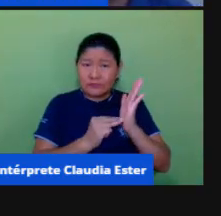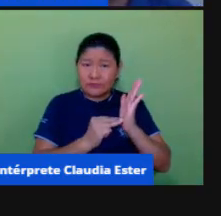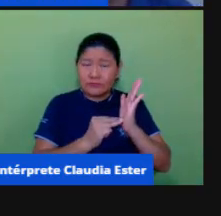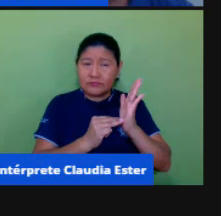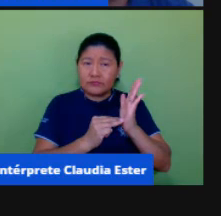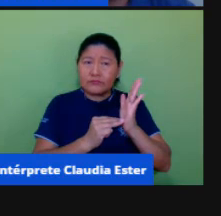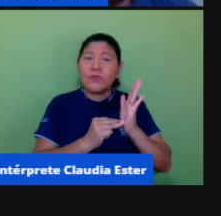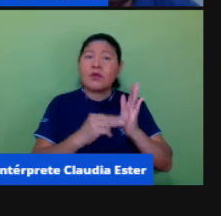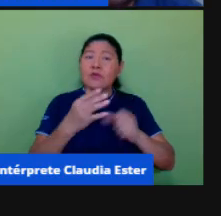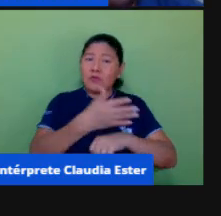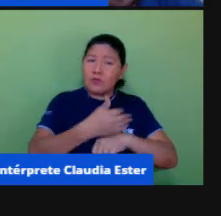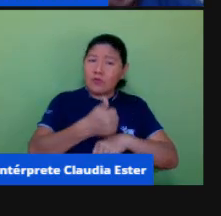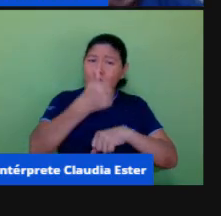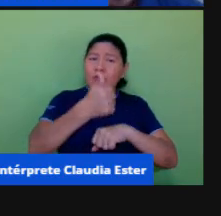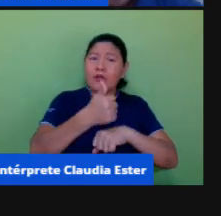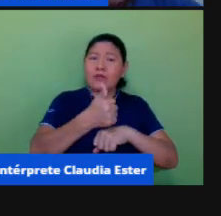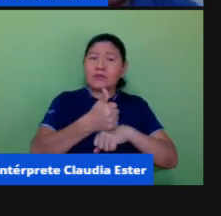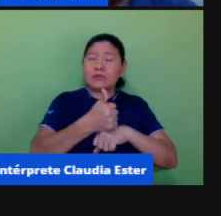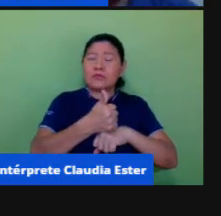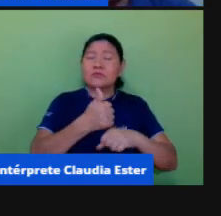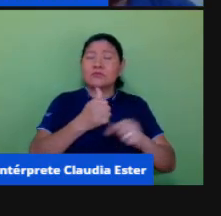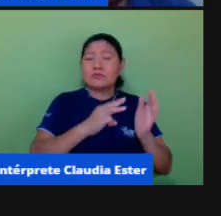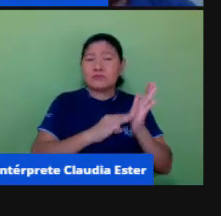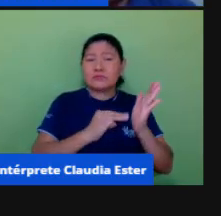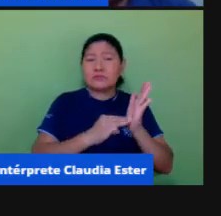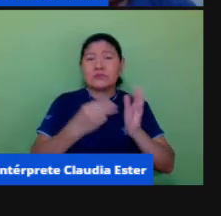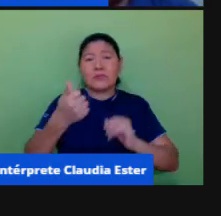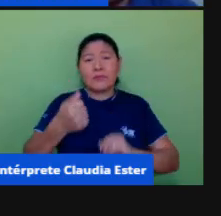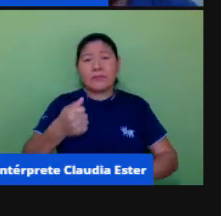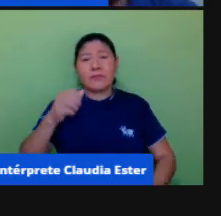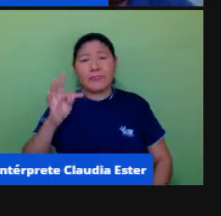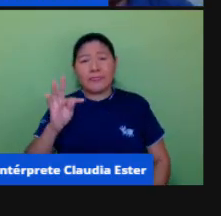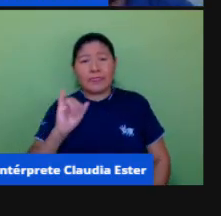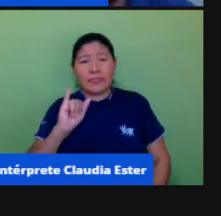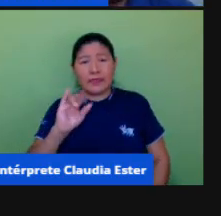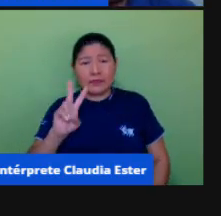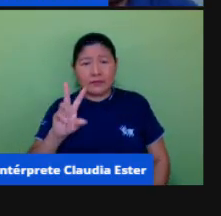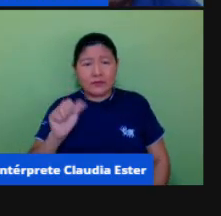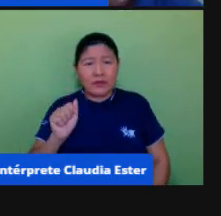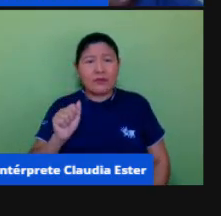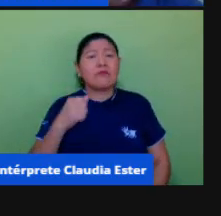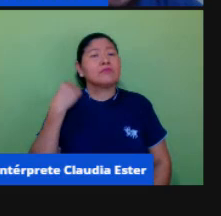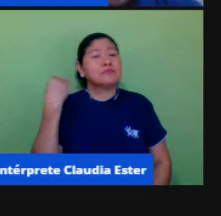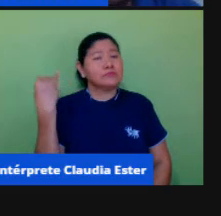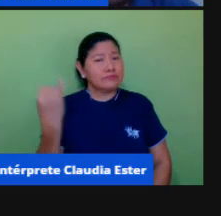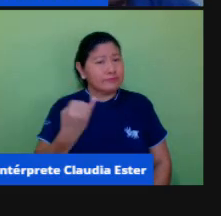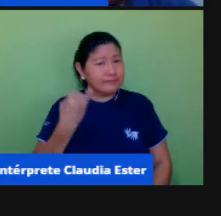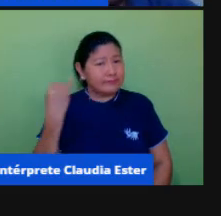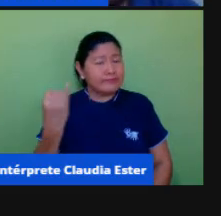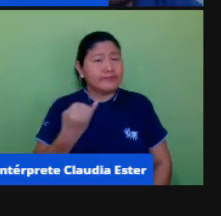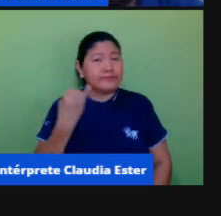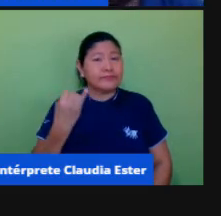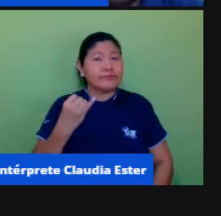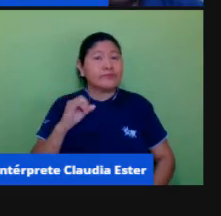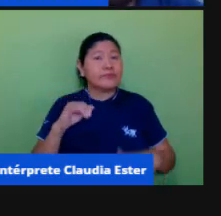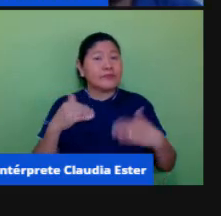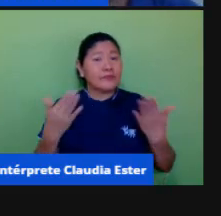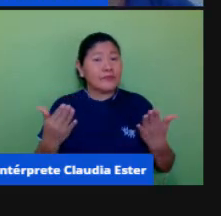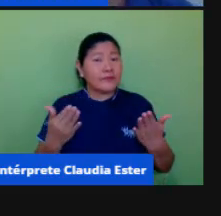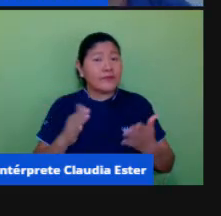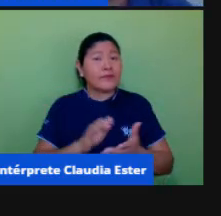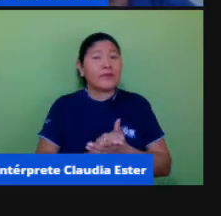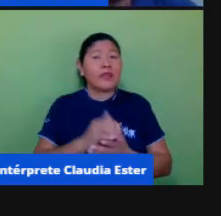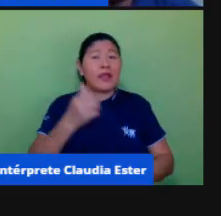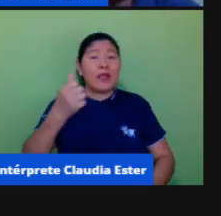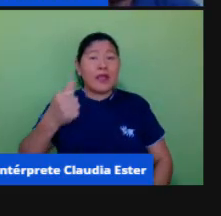palavra-chave, né, nesse contexto de metodologia ativa. A autonomia ela é muito importante. Aptidão em resolver problemas,